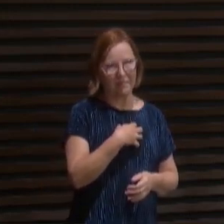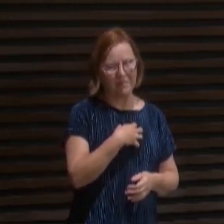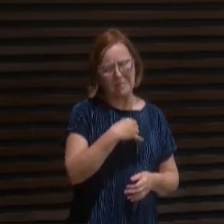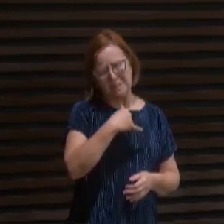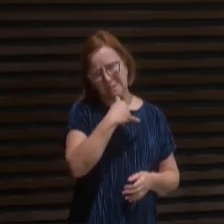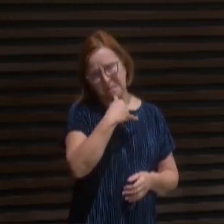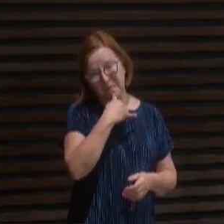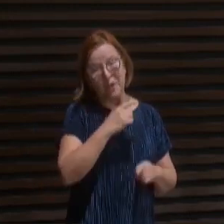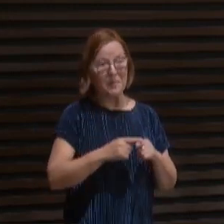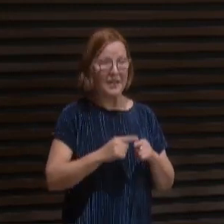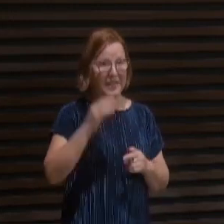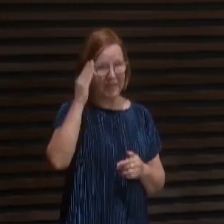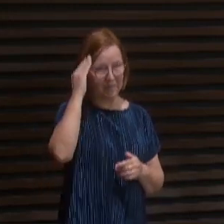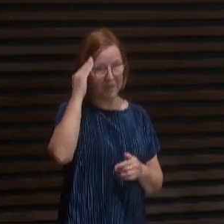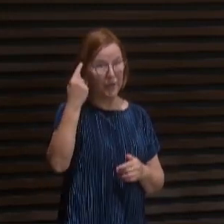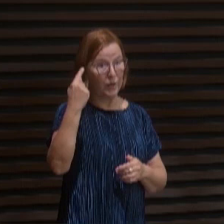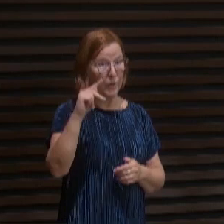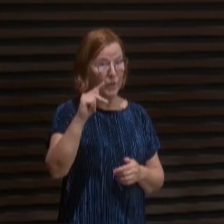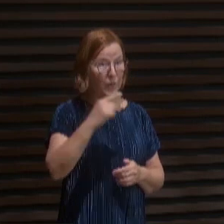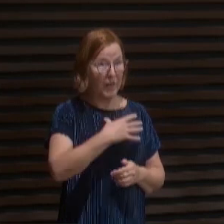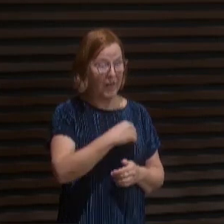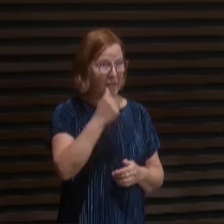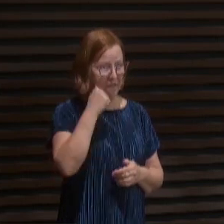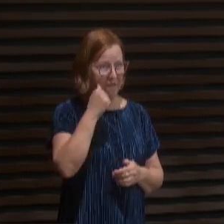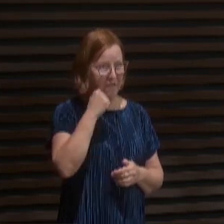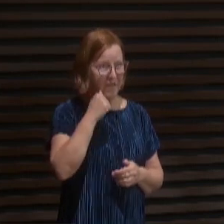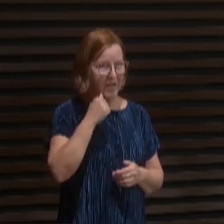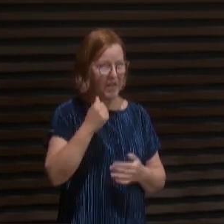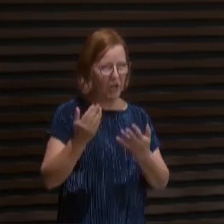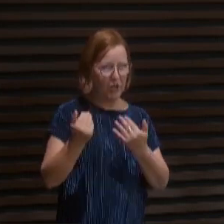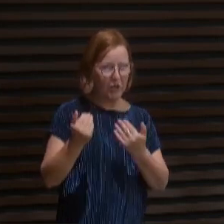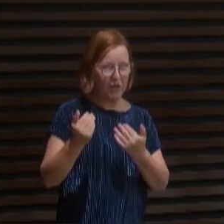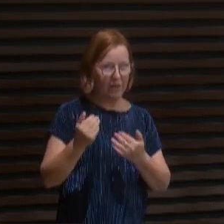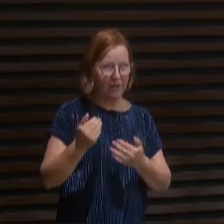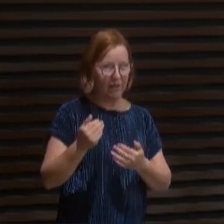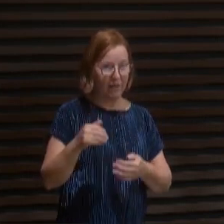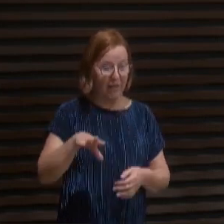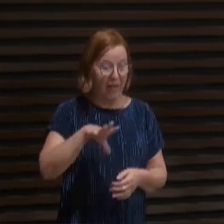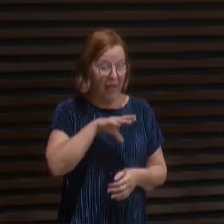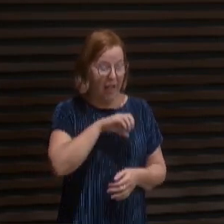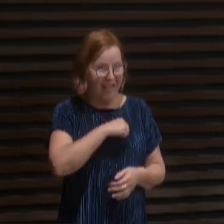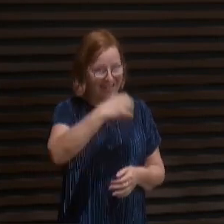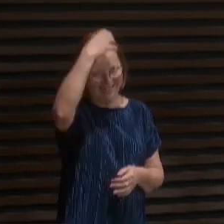tristeza, pois sabia que a sua filha jovem nutria um sentimento de profundo amor pelo príncipe.